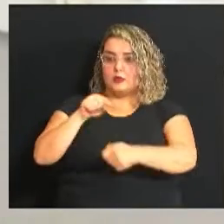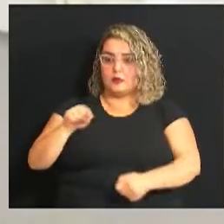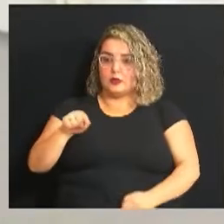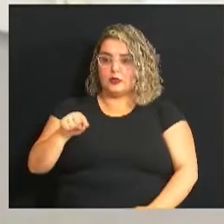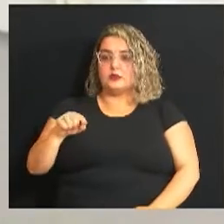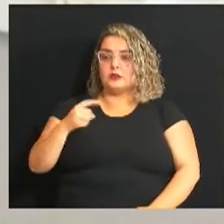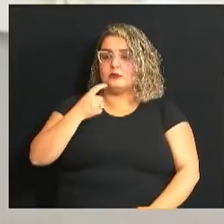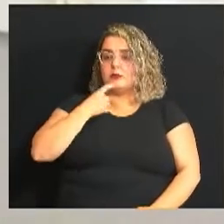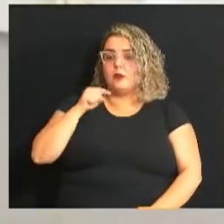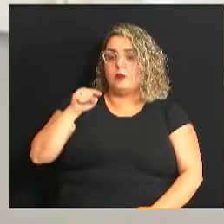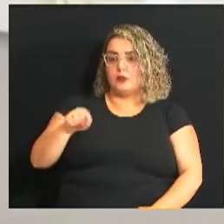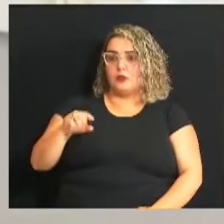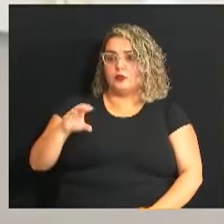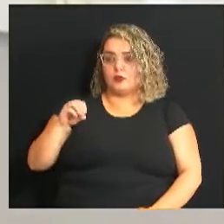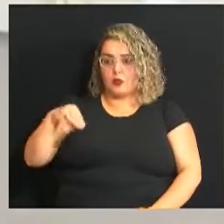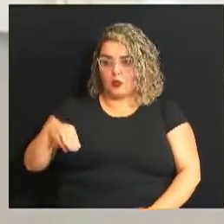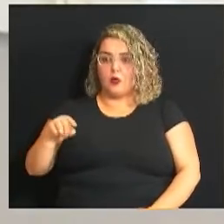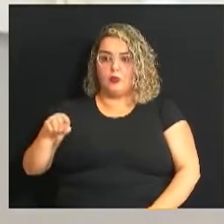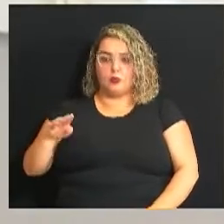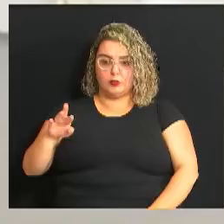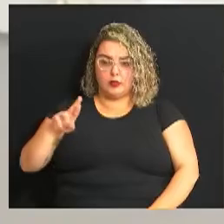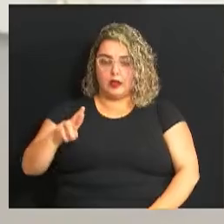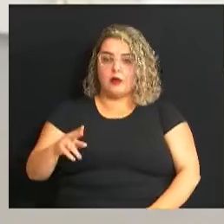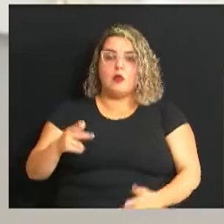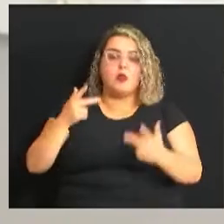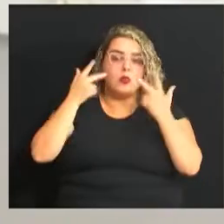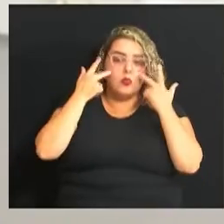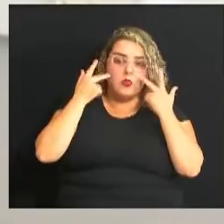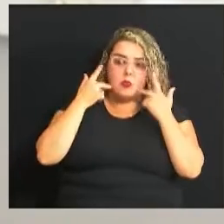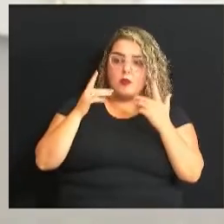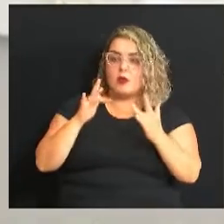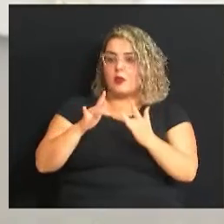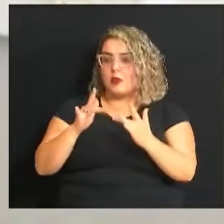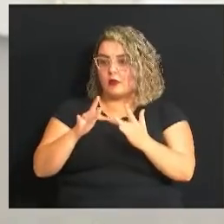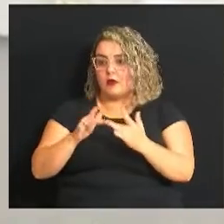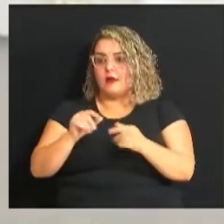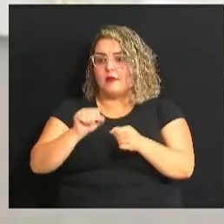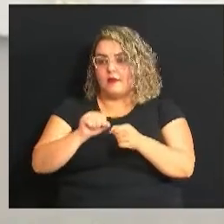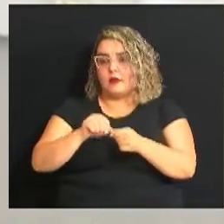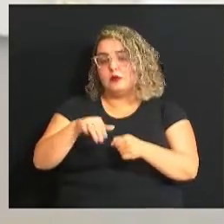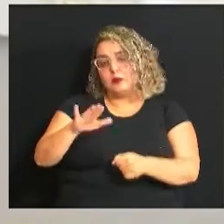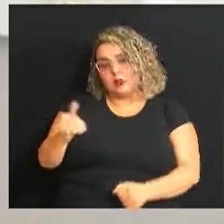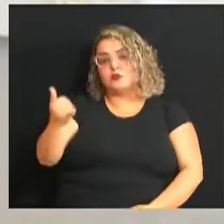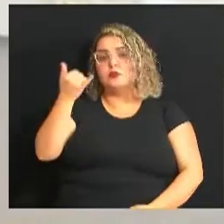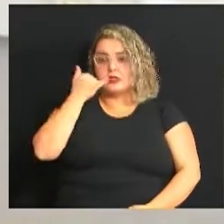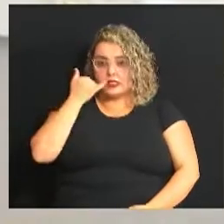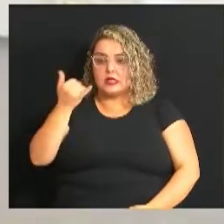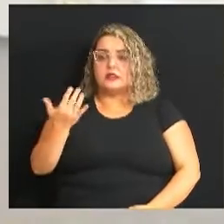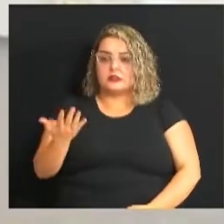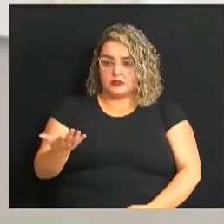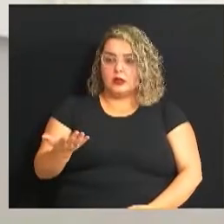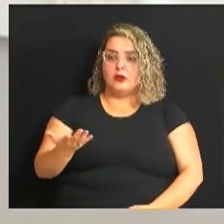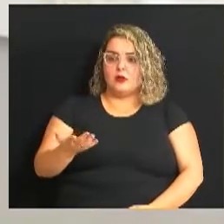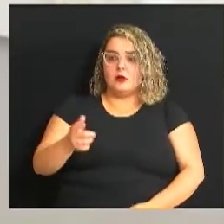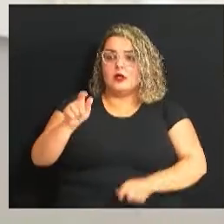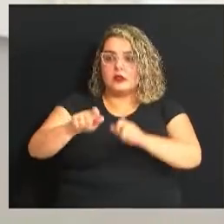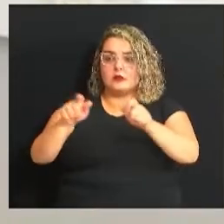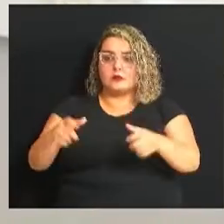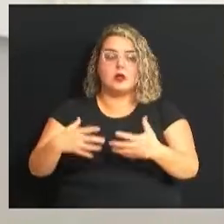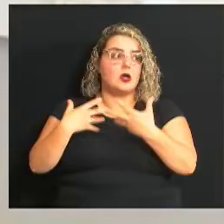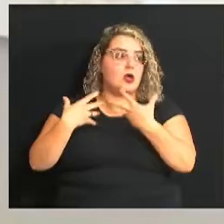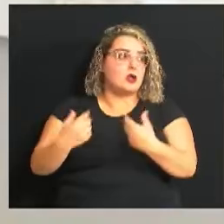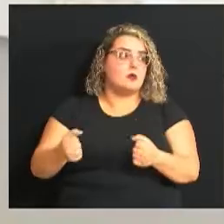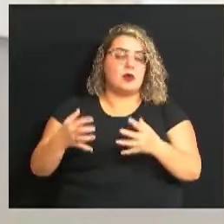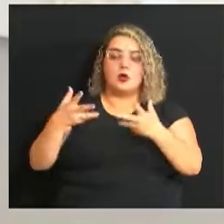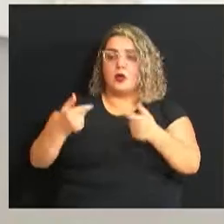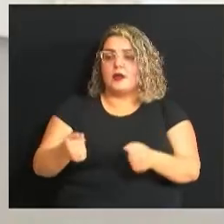sejusc.cchsa@puc-campinas.edu.br. Então, as duas formas de comunicação. Normalmente, o contato é feito mais até por ligação telefônica. E essa pessoa vai receber toda a